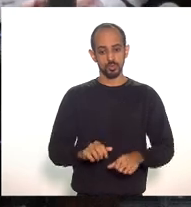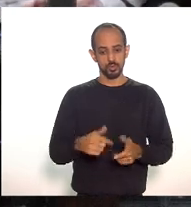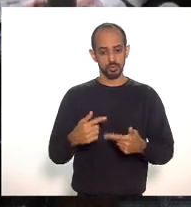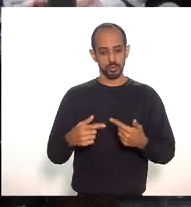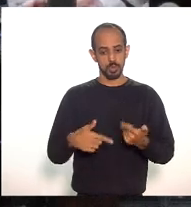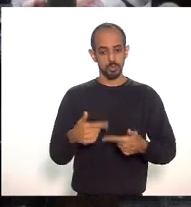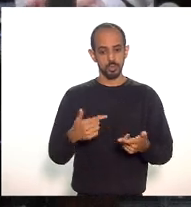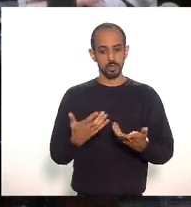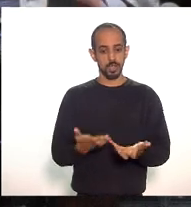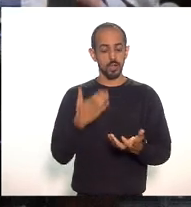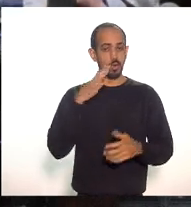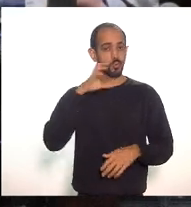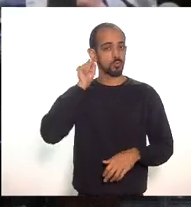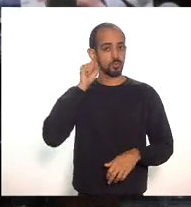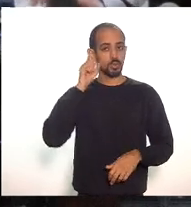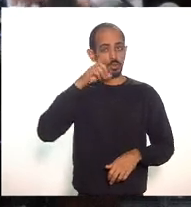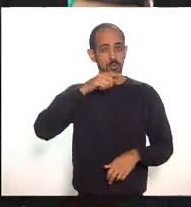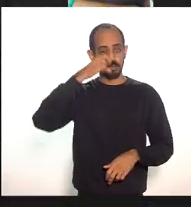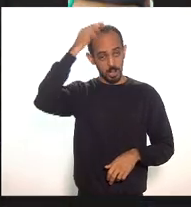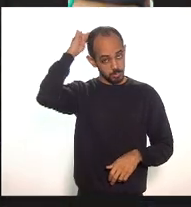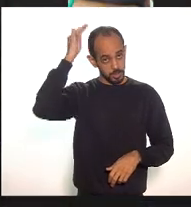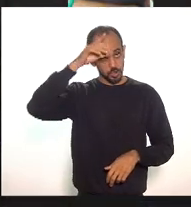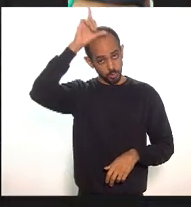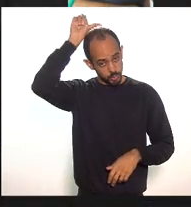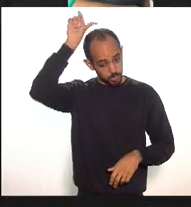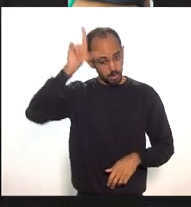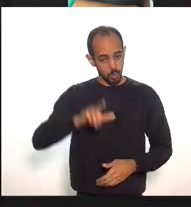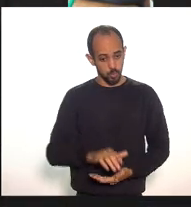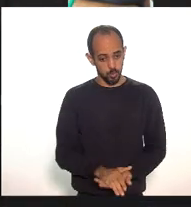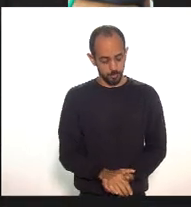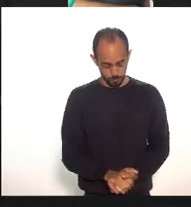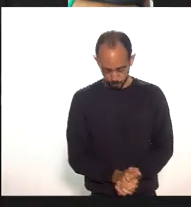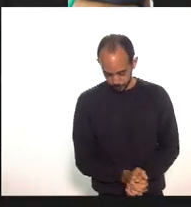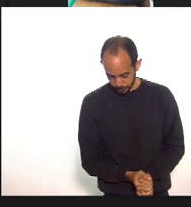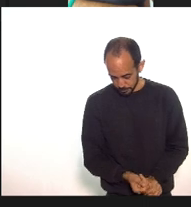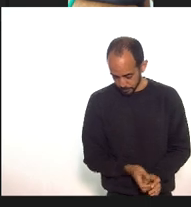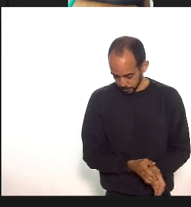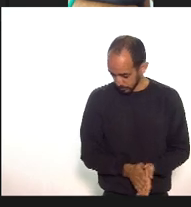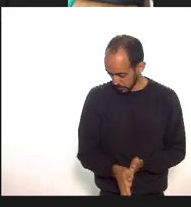Paulo depois Deputado Marco parceiro a net